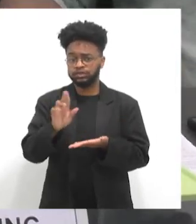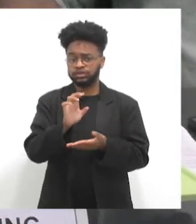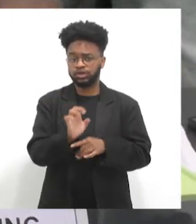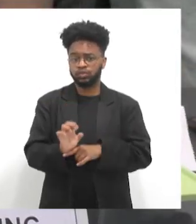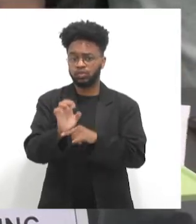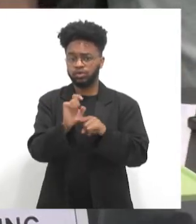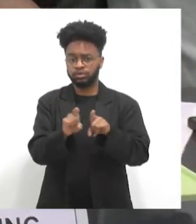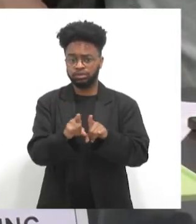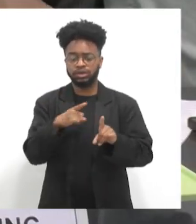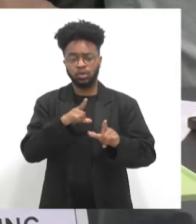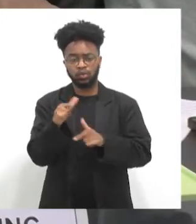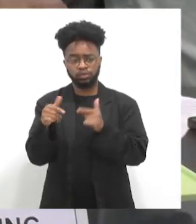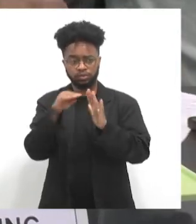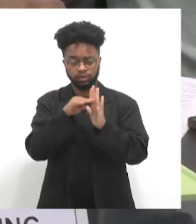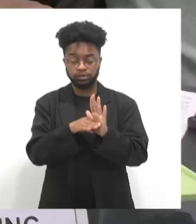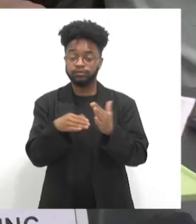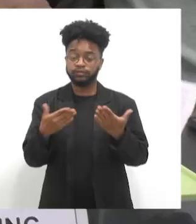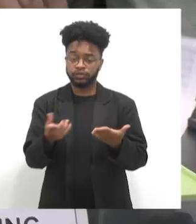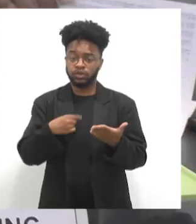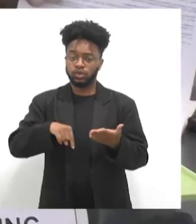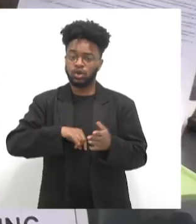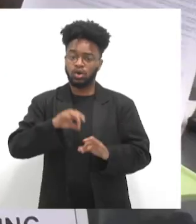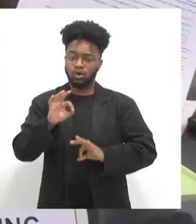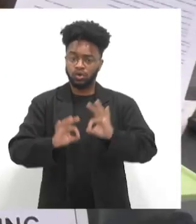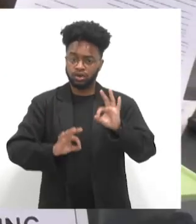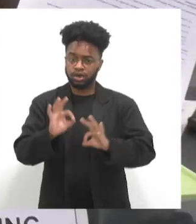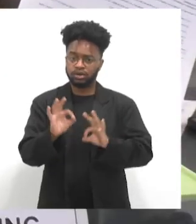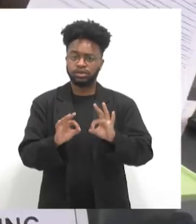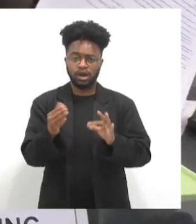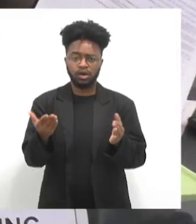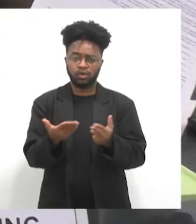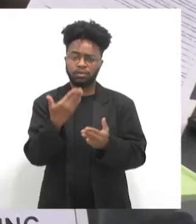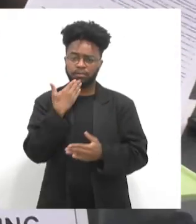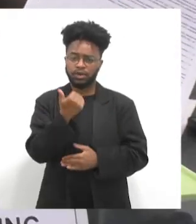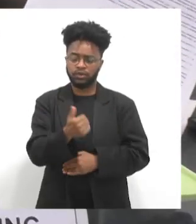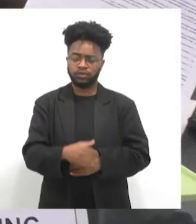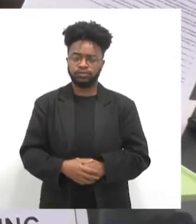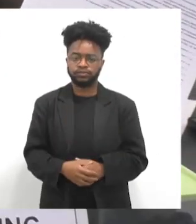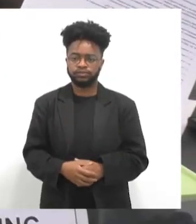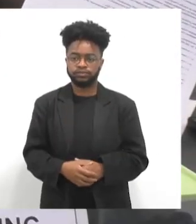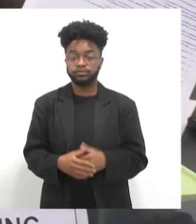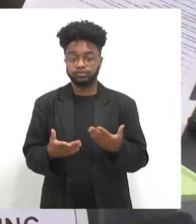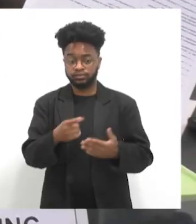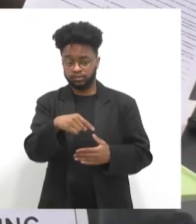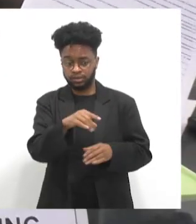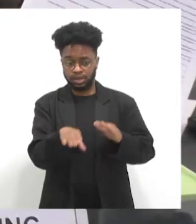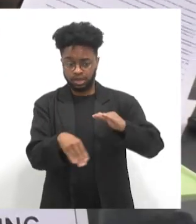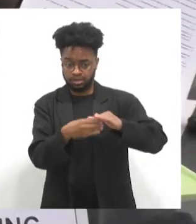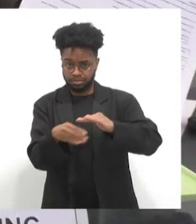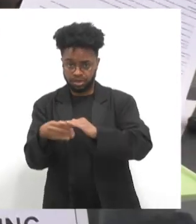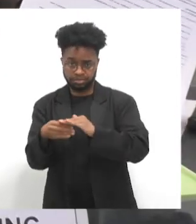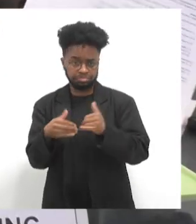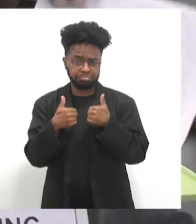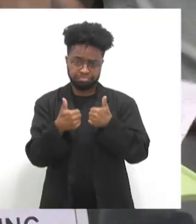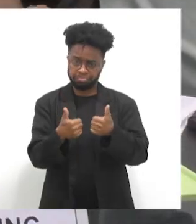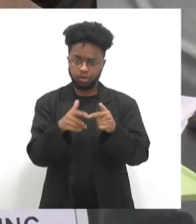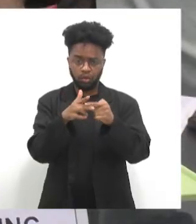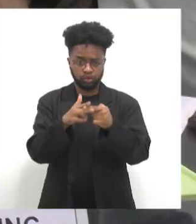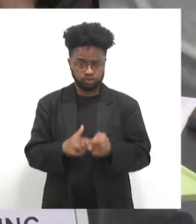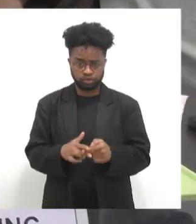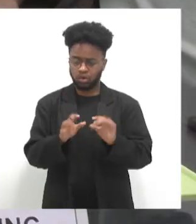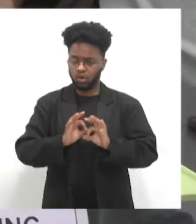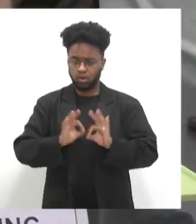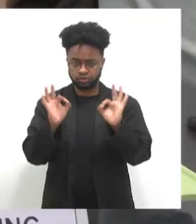os programas do governo? Então, a gente fez de um jeito, já ficou bastante melhor. E com as emendas feitas, ficou corrigido,